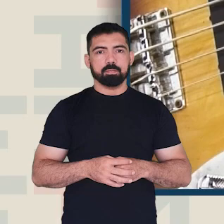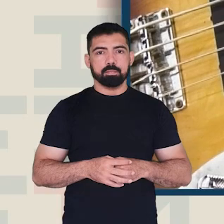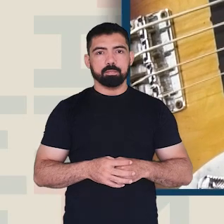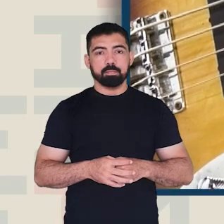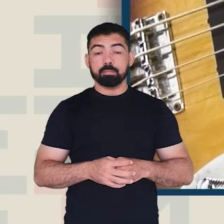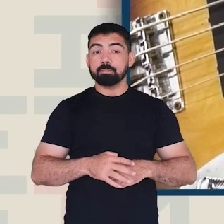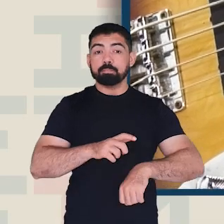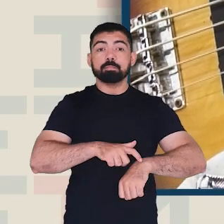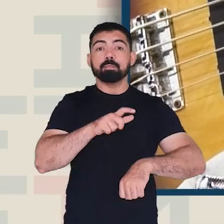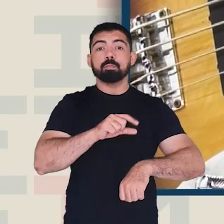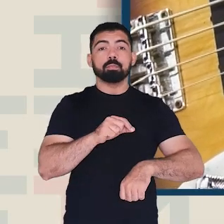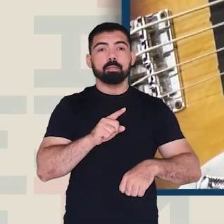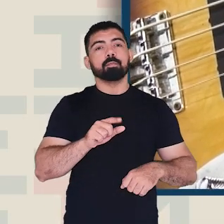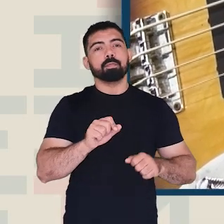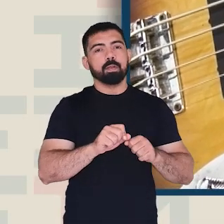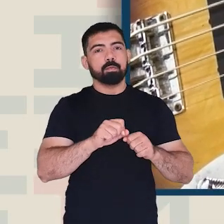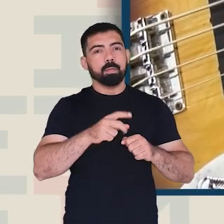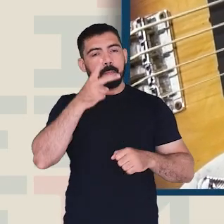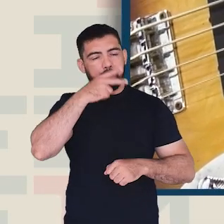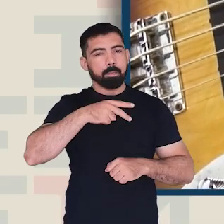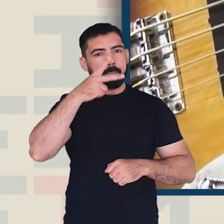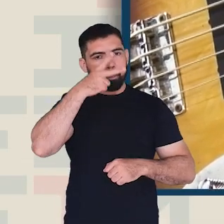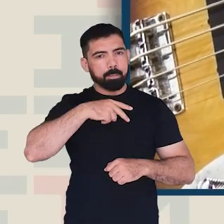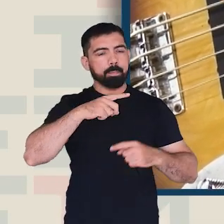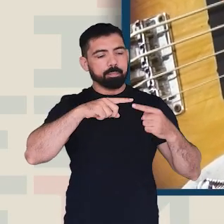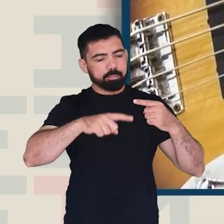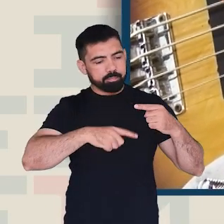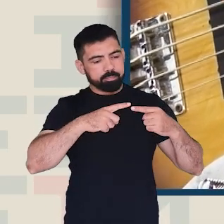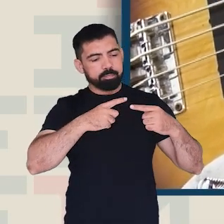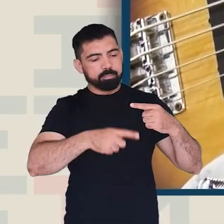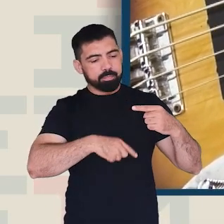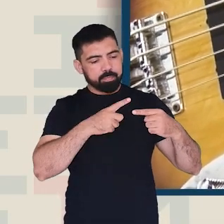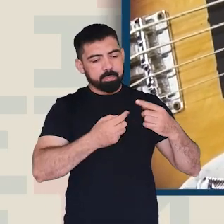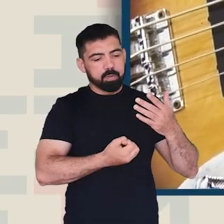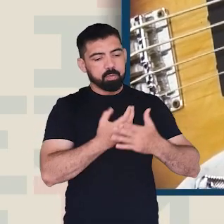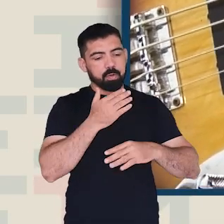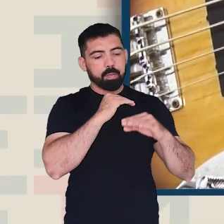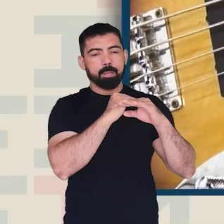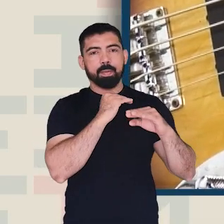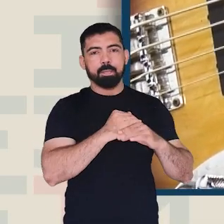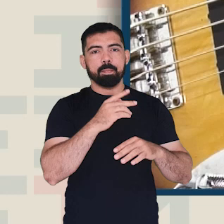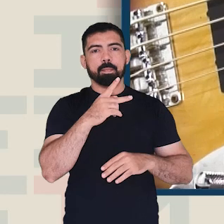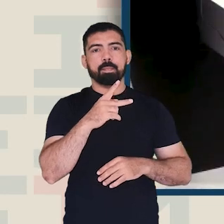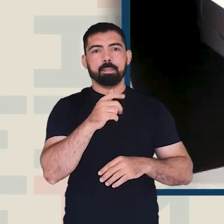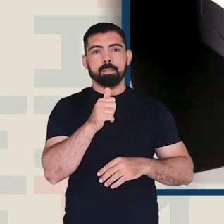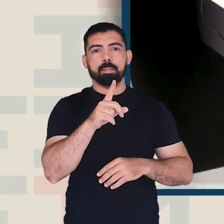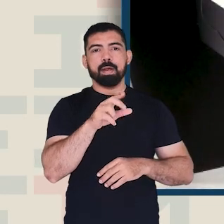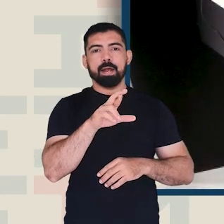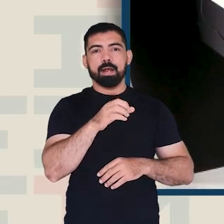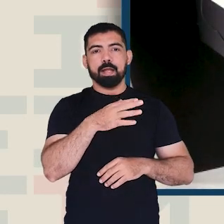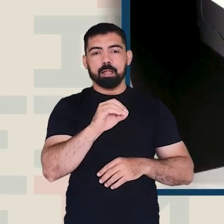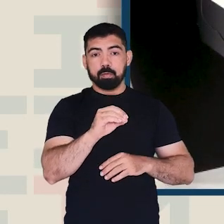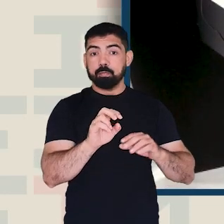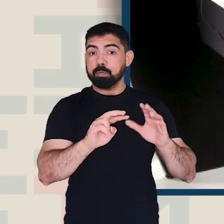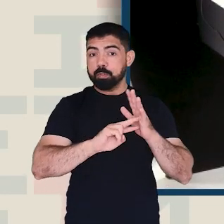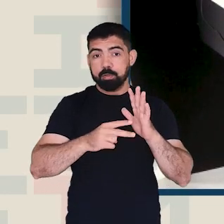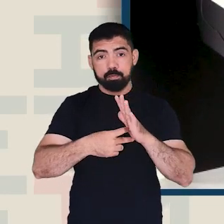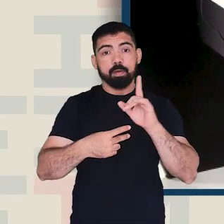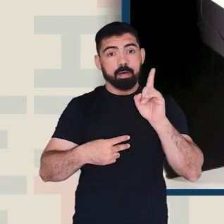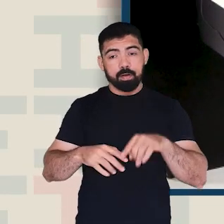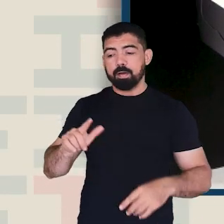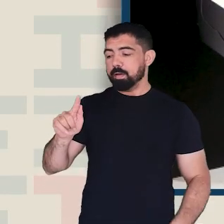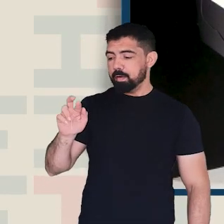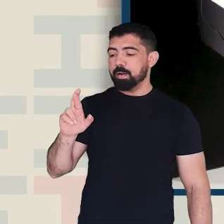A partir do momento que eu passo a repetir dessa forma, eu crio um padrão. E quando eu crio o padrão, eu criei o groove. Se